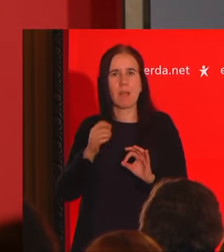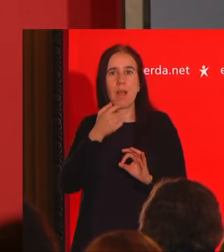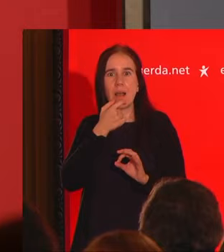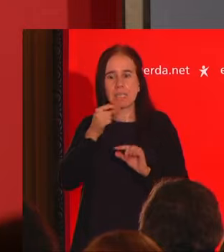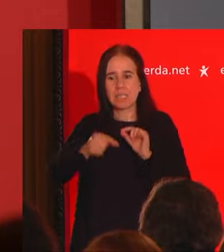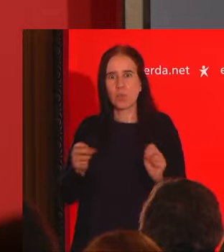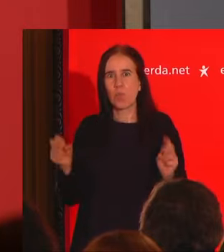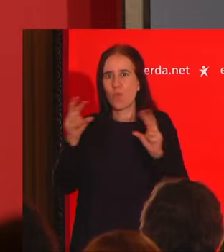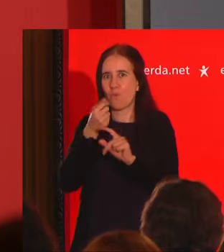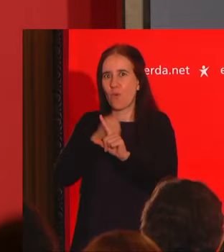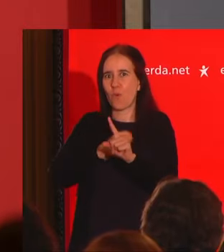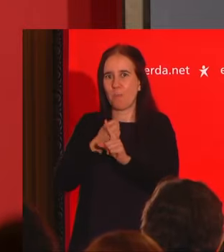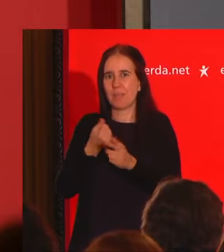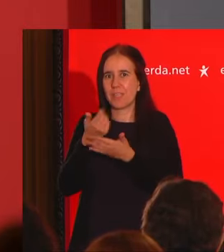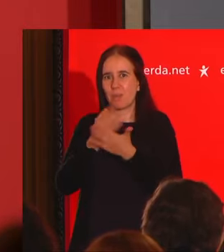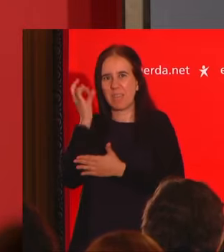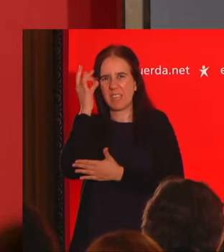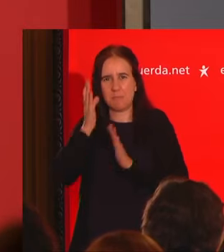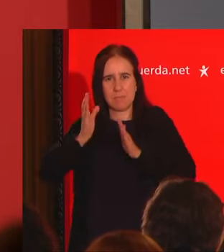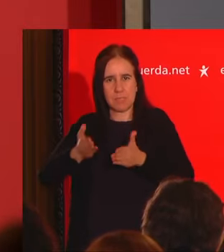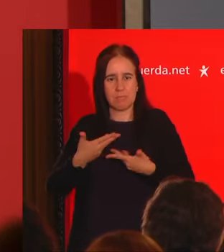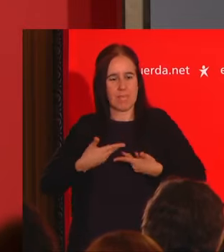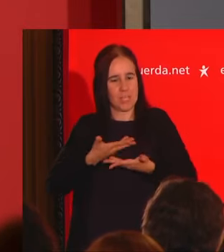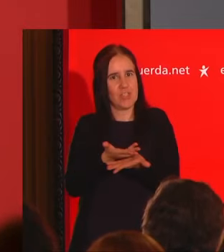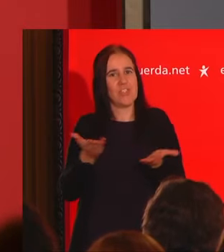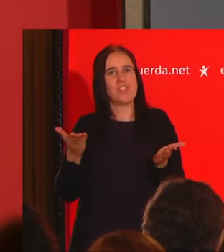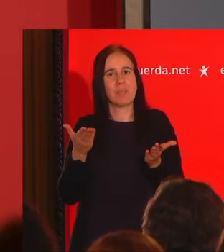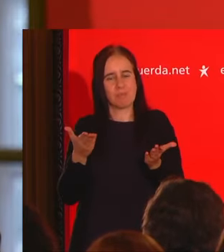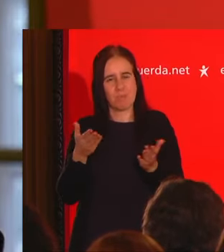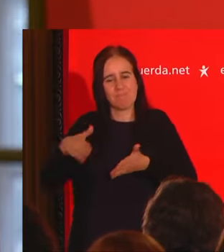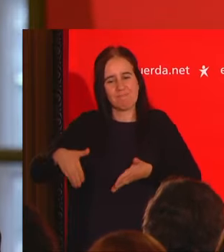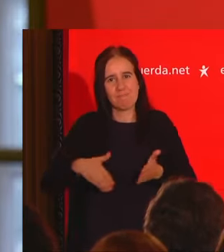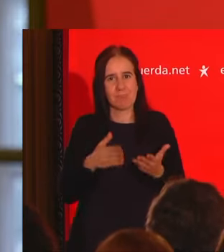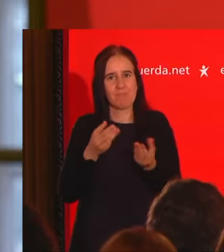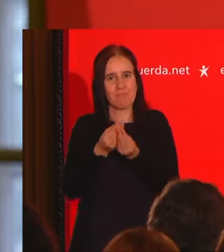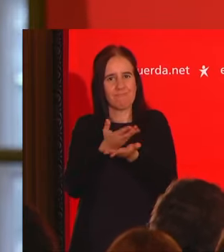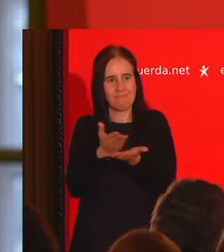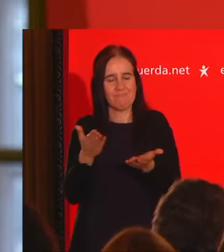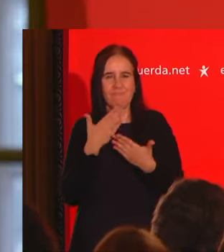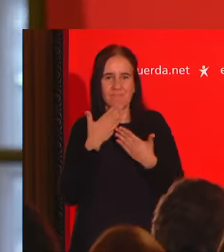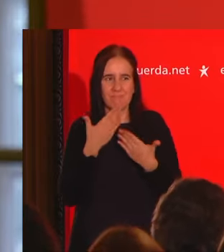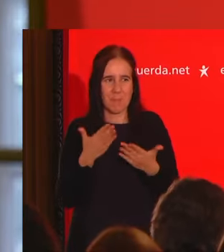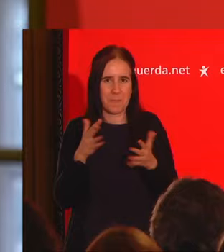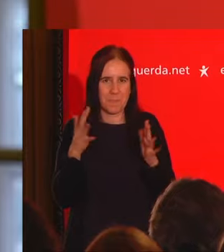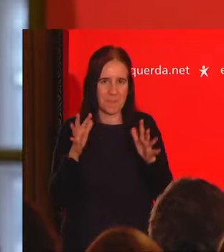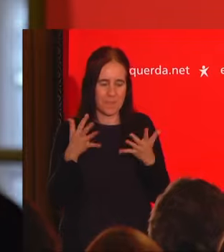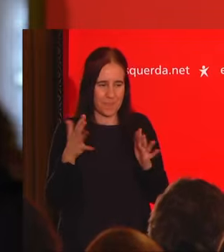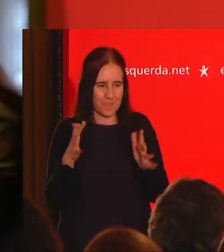novo ciclo de combate ao crime económico. E aqui estamos para fazer este caminho em conjunto. Vamos a isso.